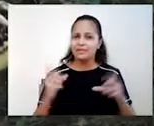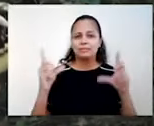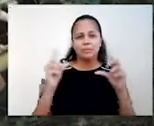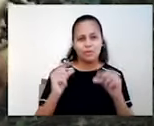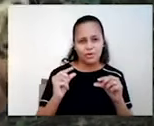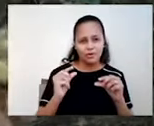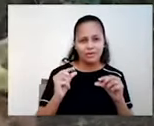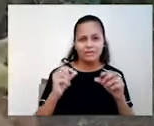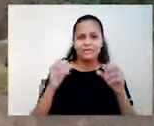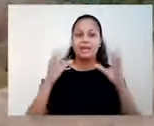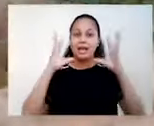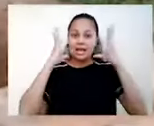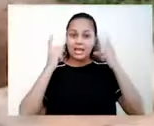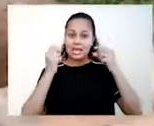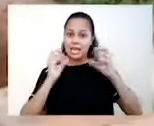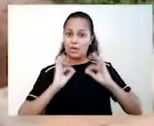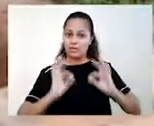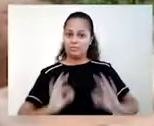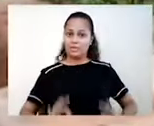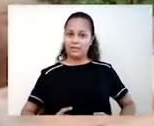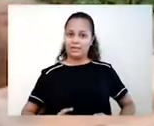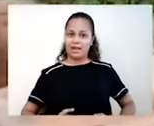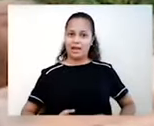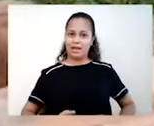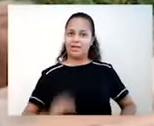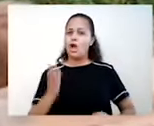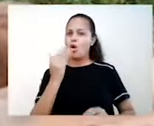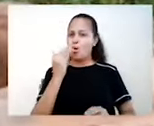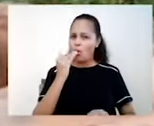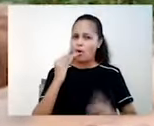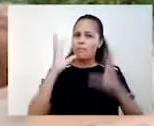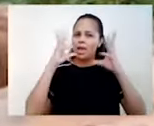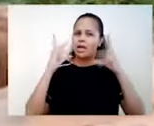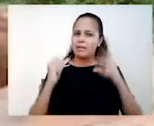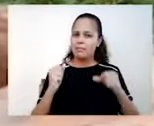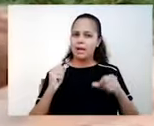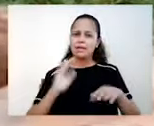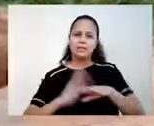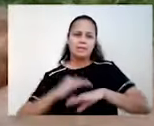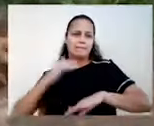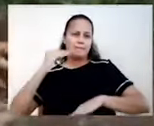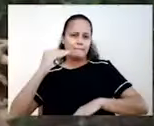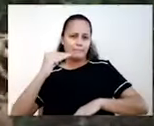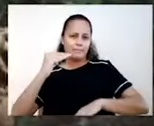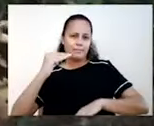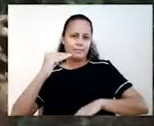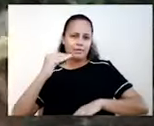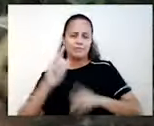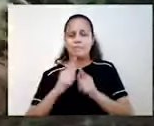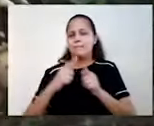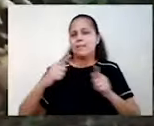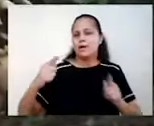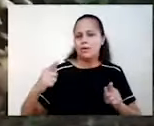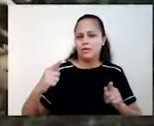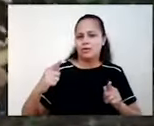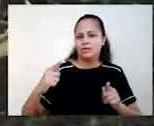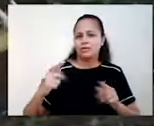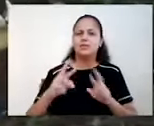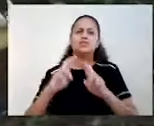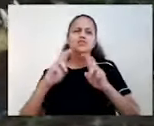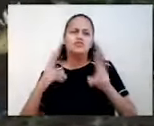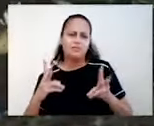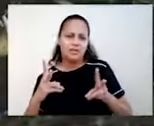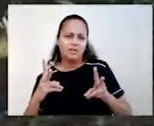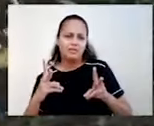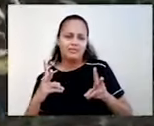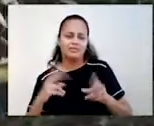22 quilos. E a onça-pintada, presas maiores, geralmente acima de 22 quilos. Então são presas diferentes para